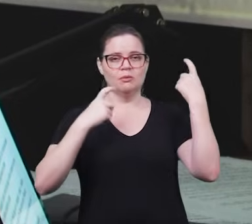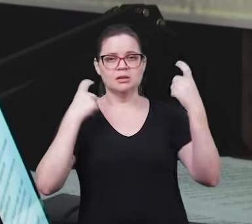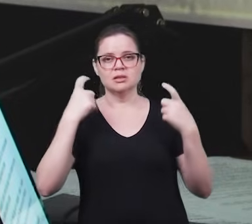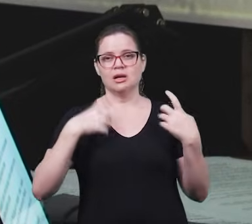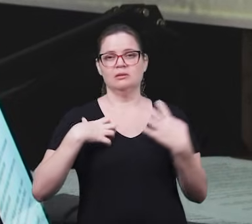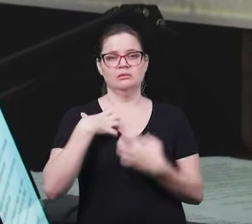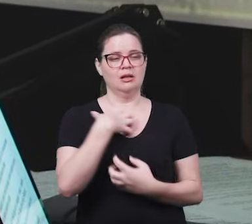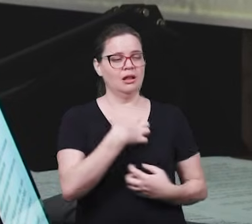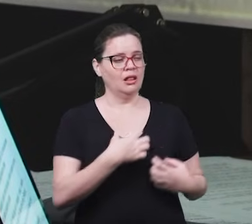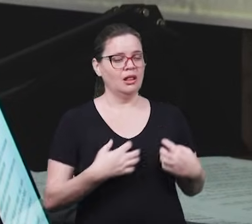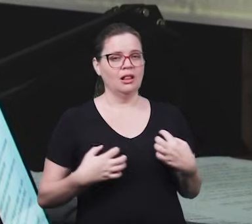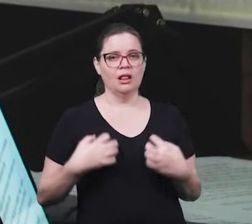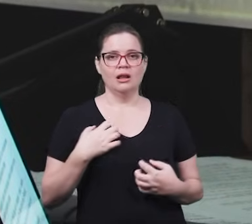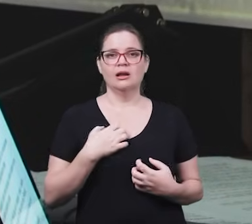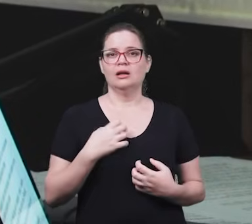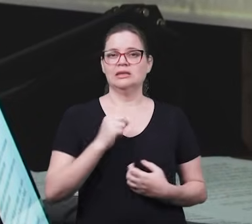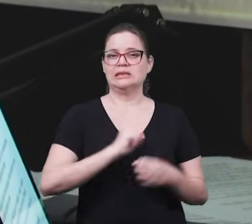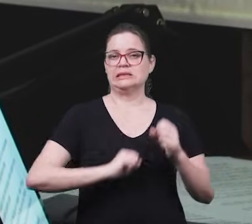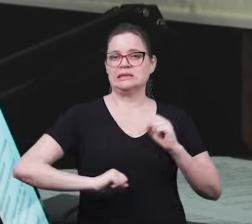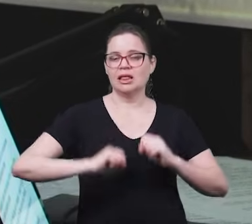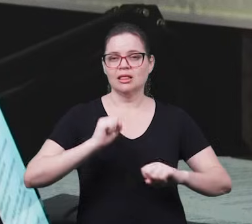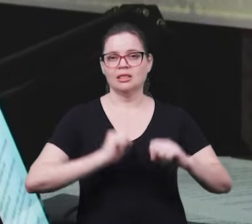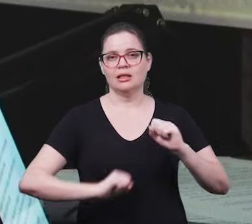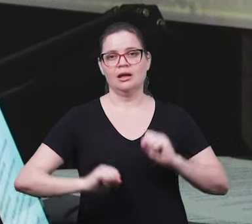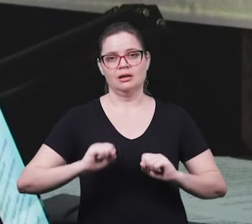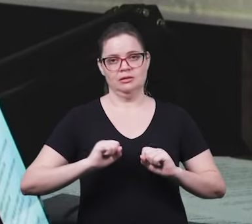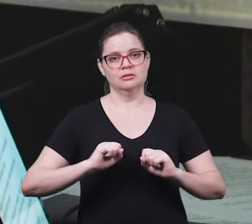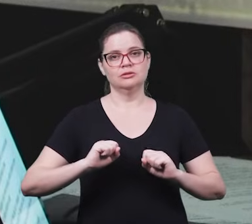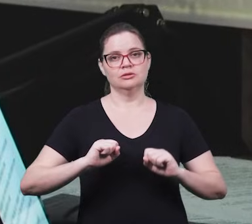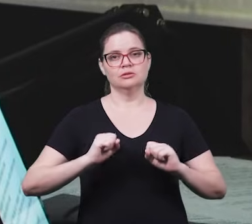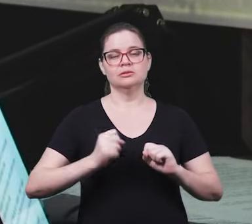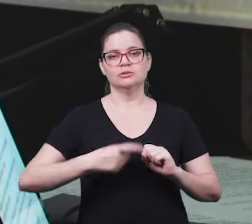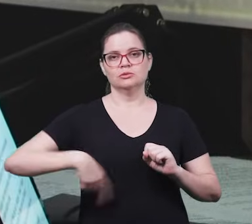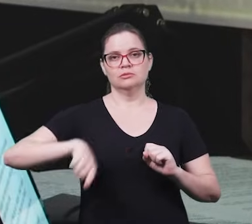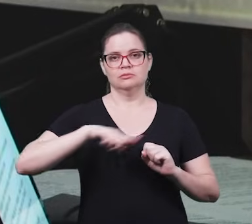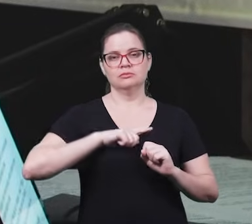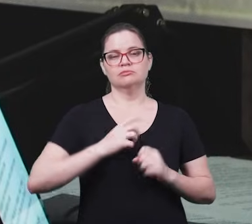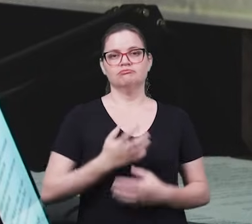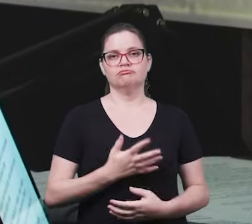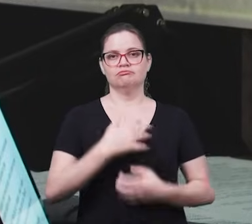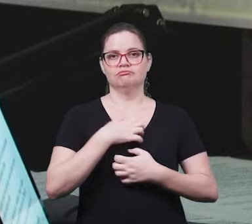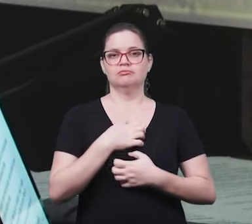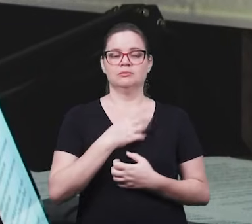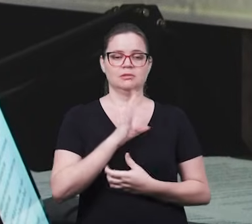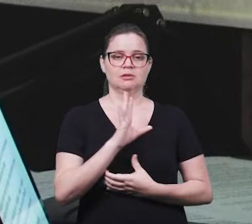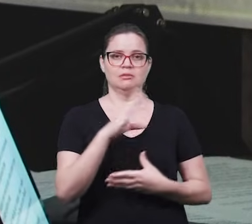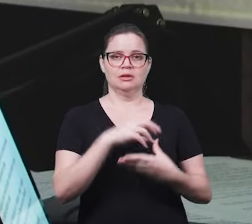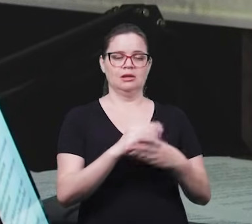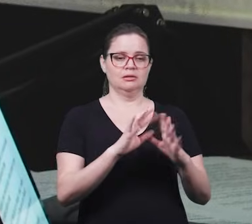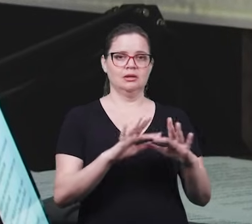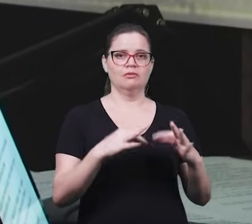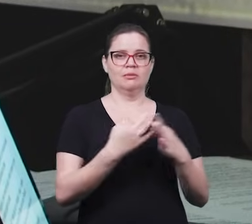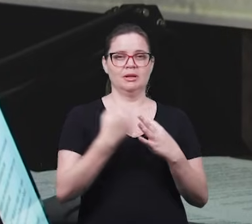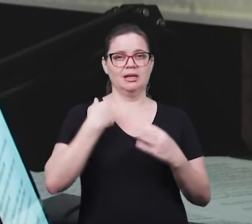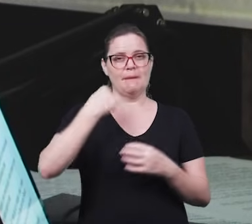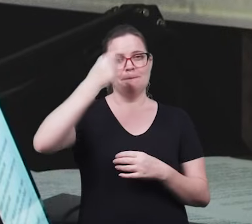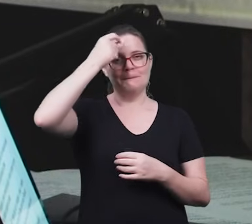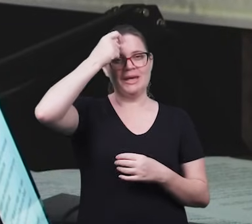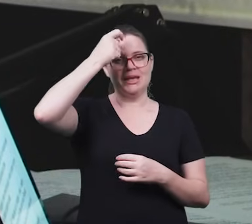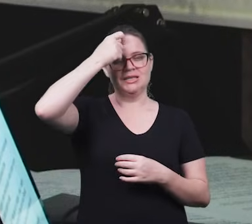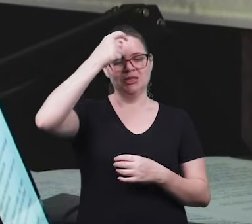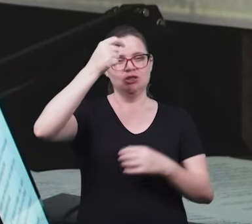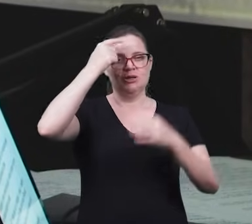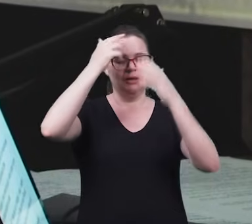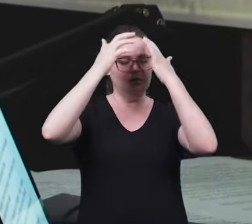Perturbações, há muitas ansiedades que cercam, na verdade, as casas, e as mentes estão